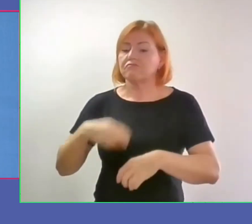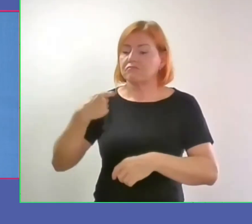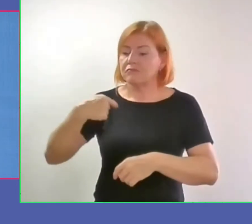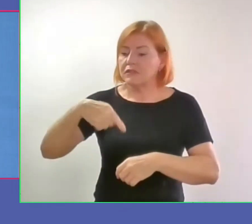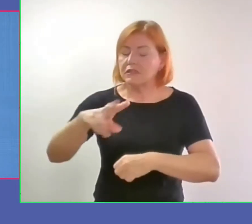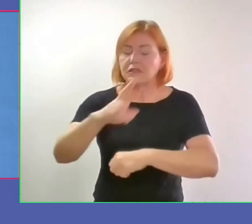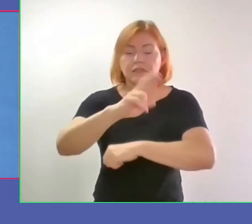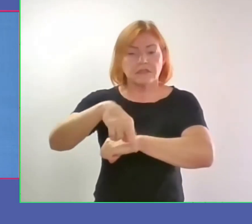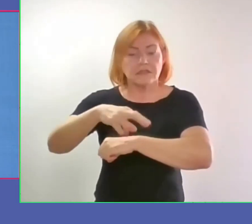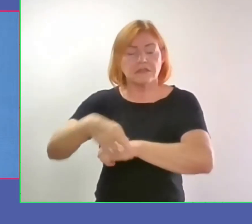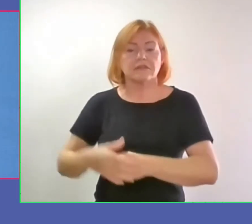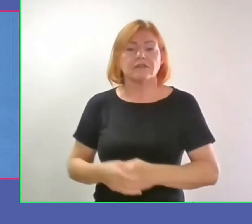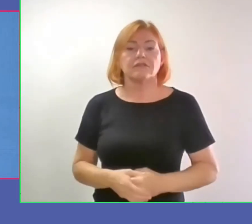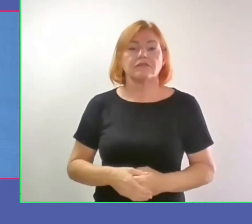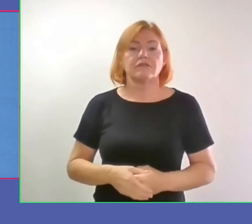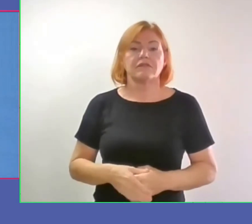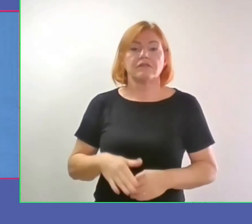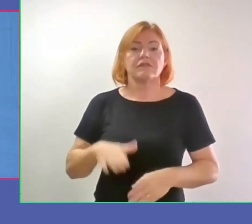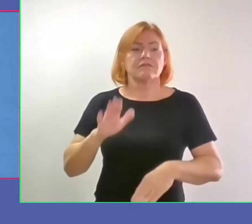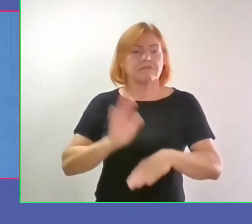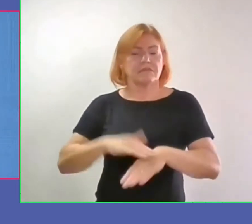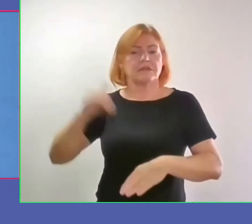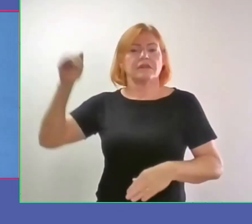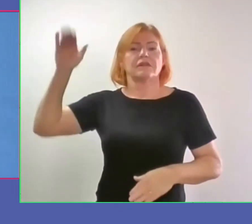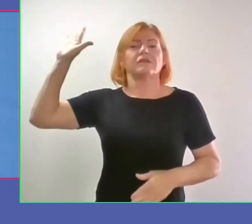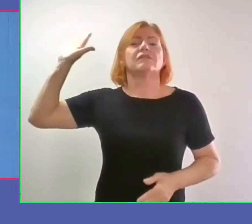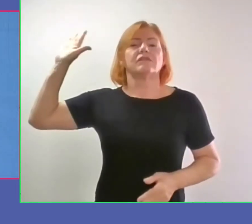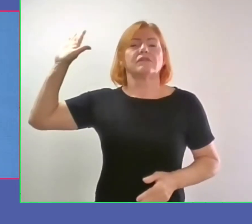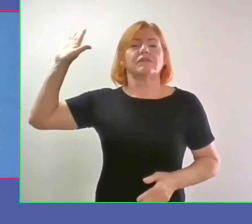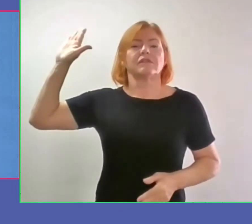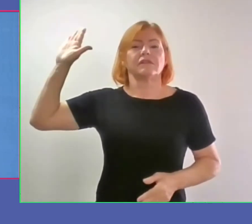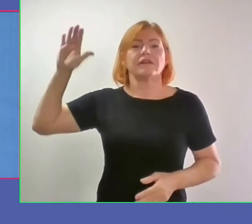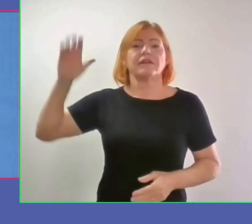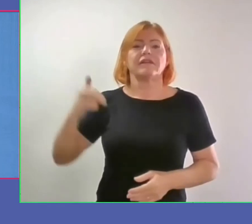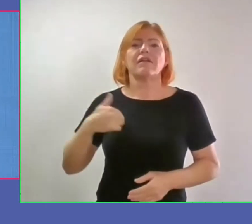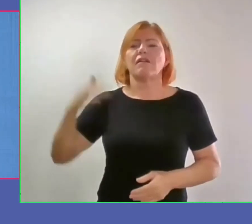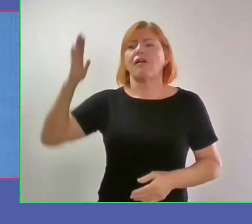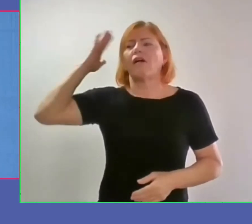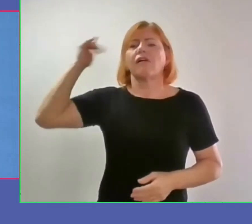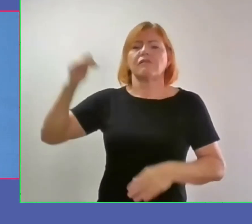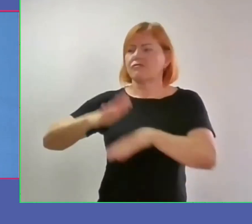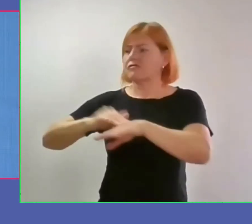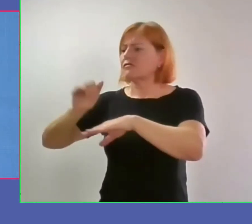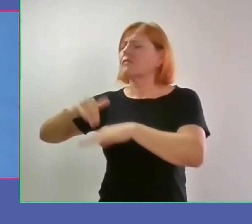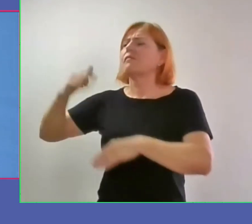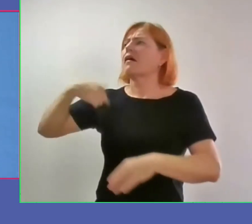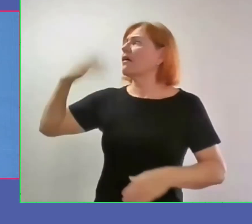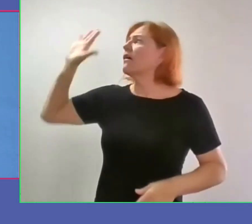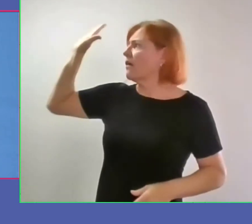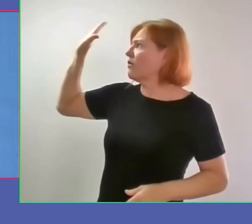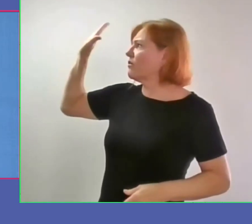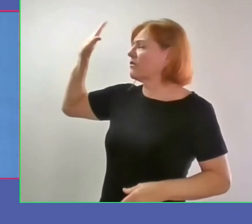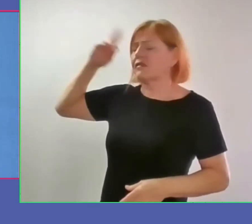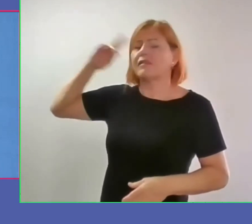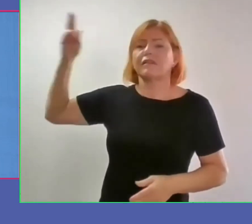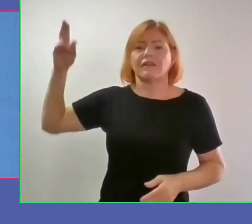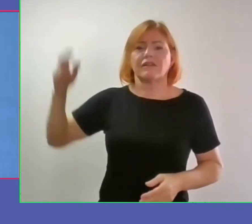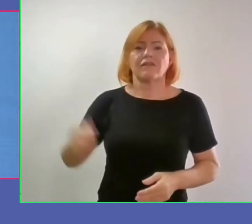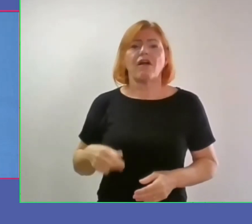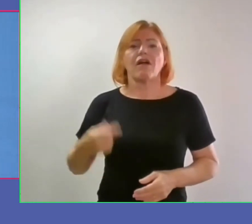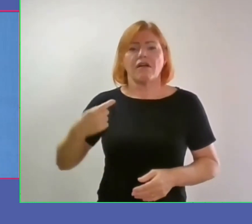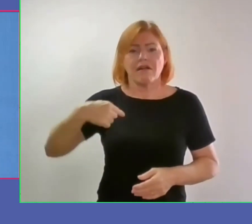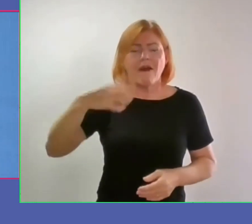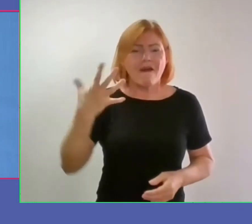vamos atender esse chamamento do Senhor, vamos trabalhar na seara e resgatar as pessoas, né, como